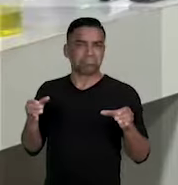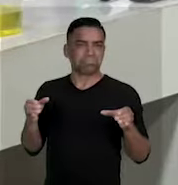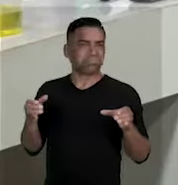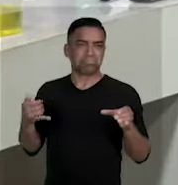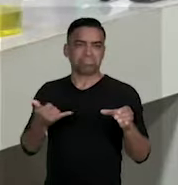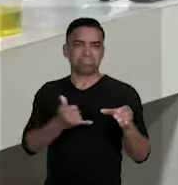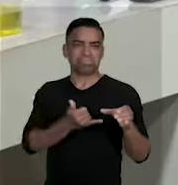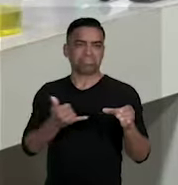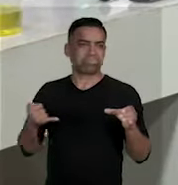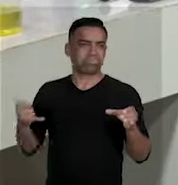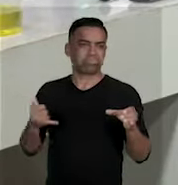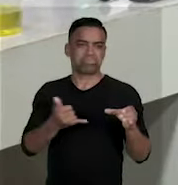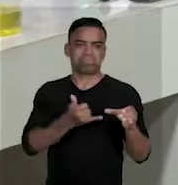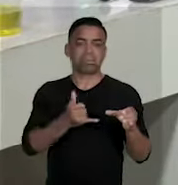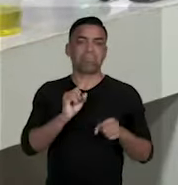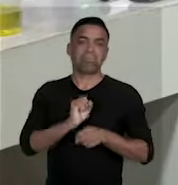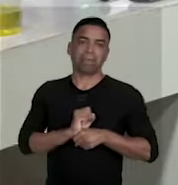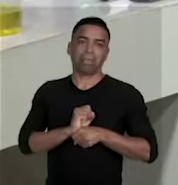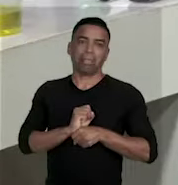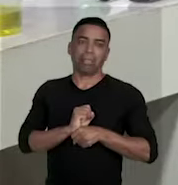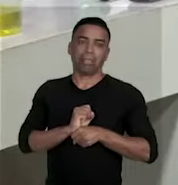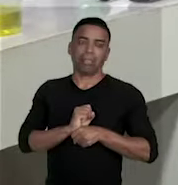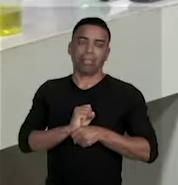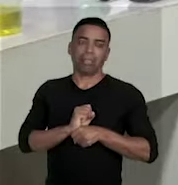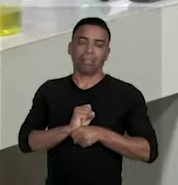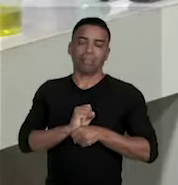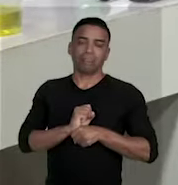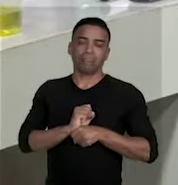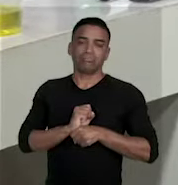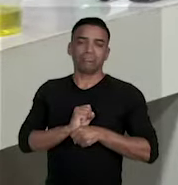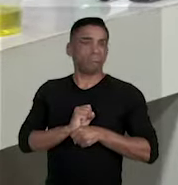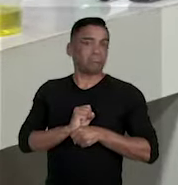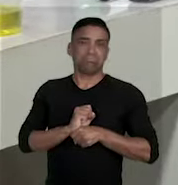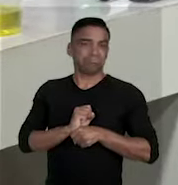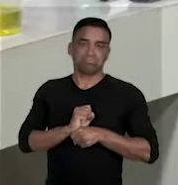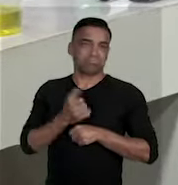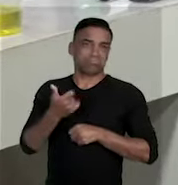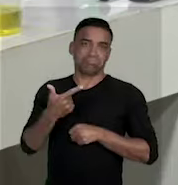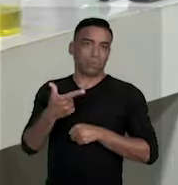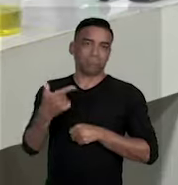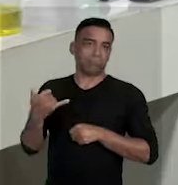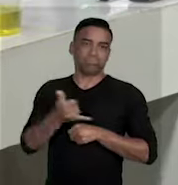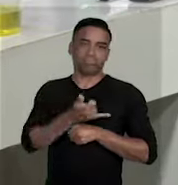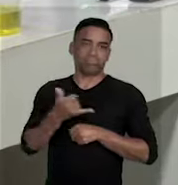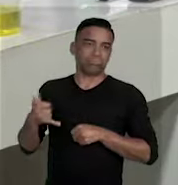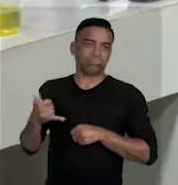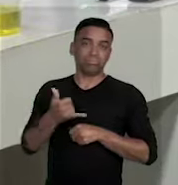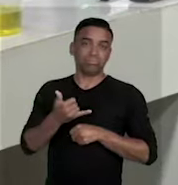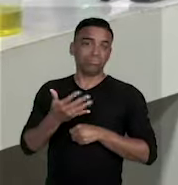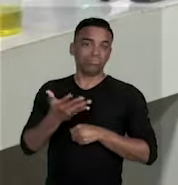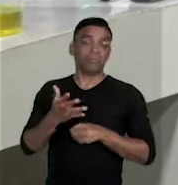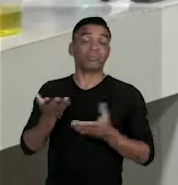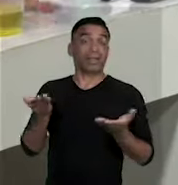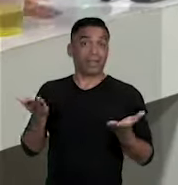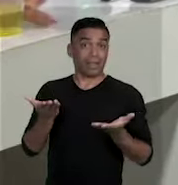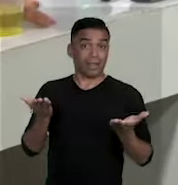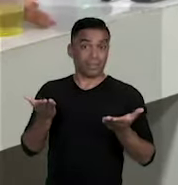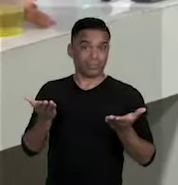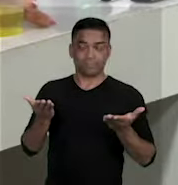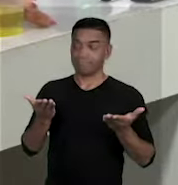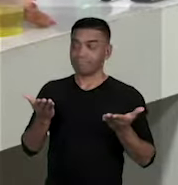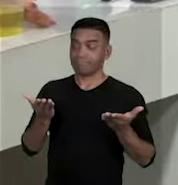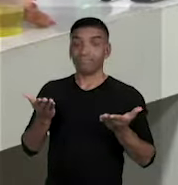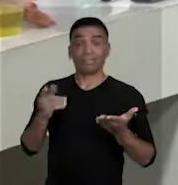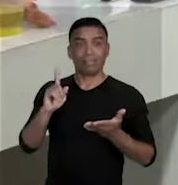está passando. Ela está, nesse momento, parada, né? Agora, se